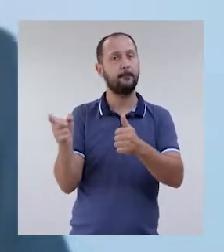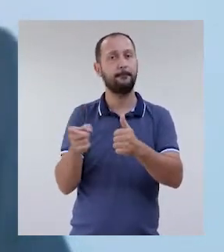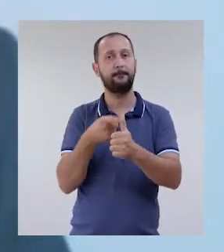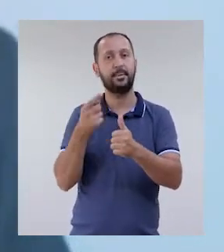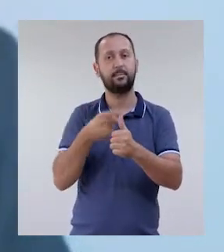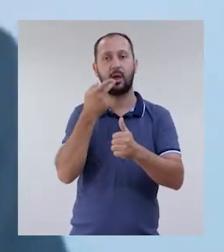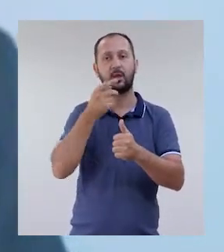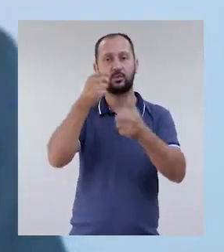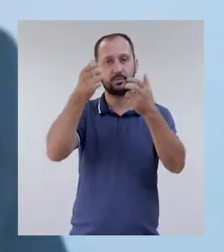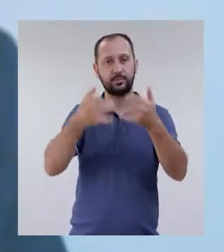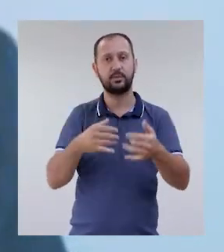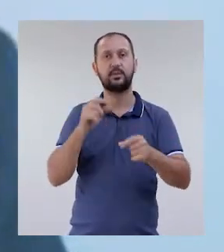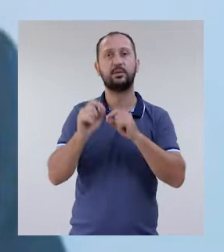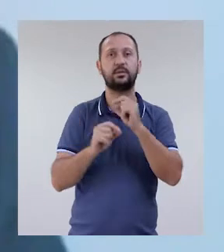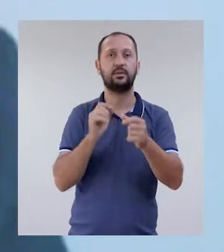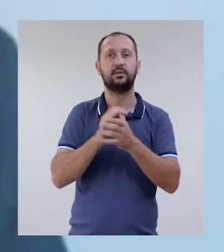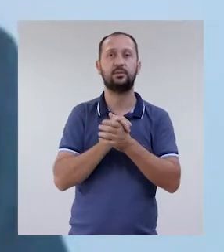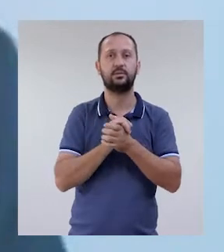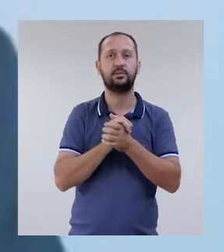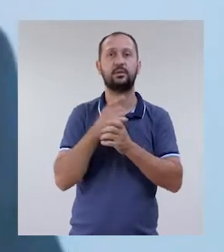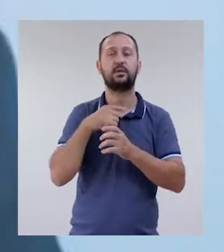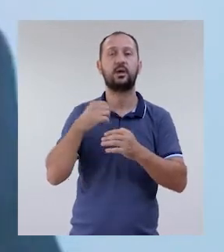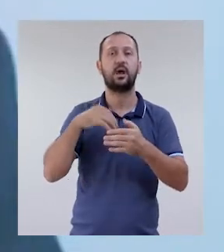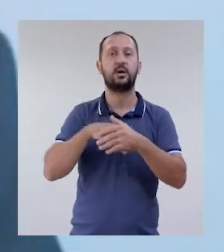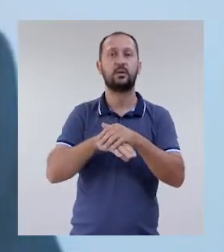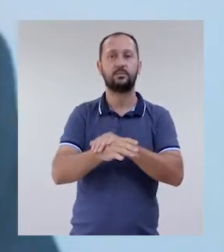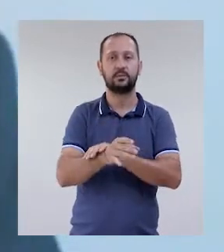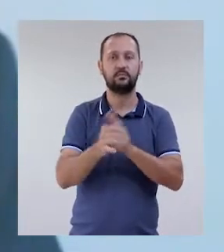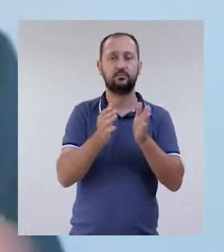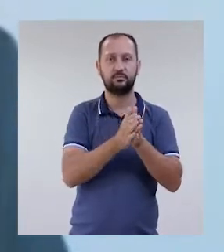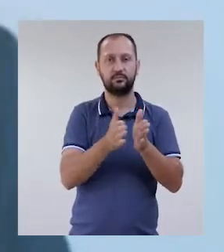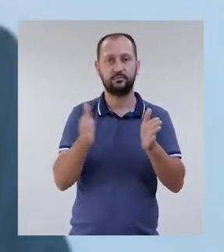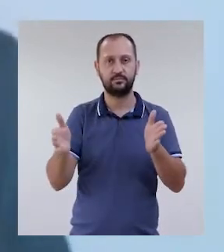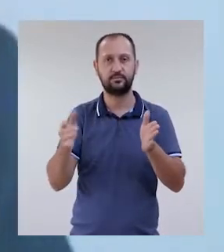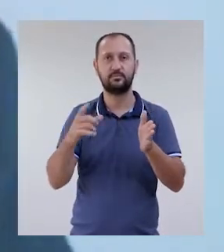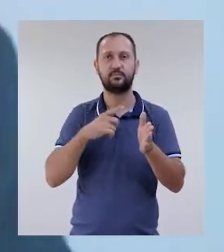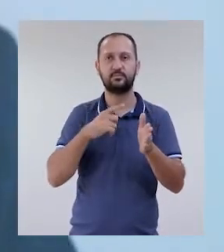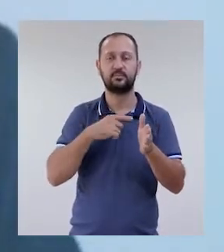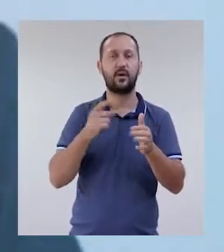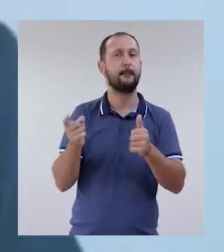primeira medida que eu destaco para dizer que a adaptação nesse período, que